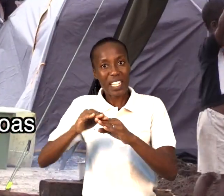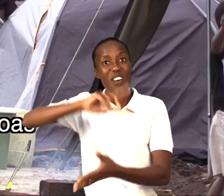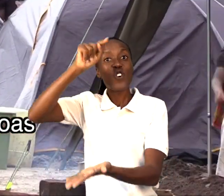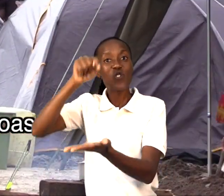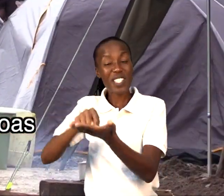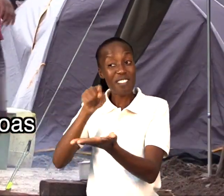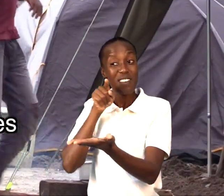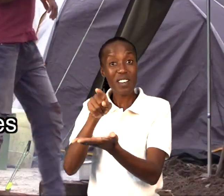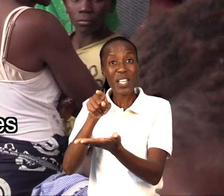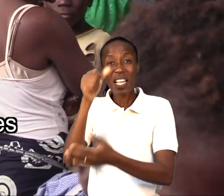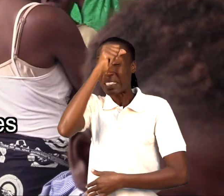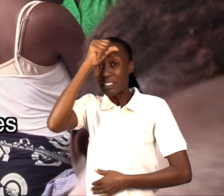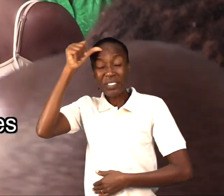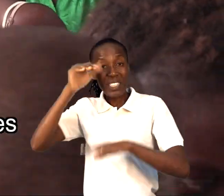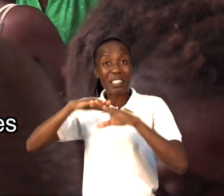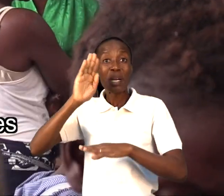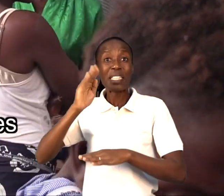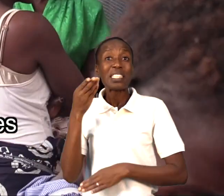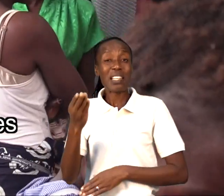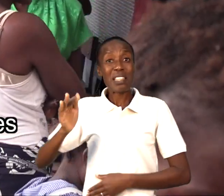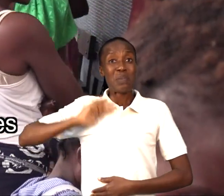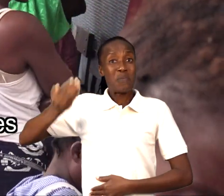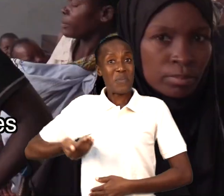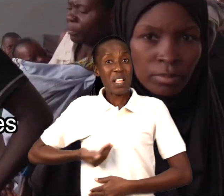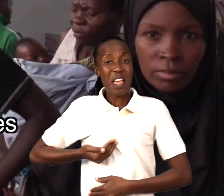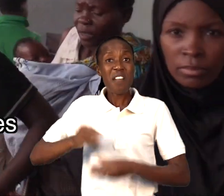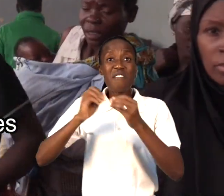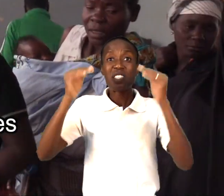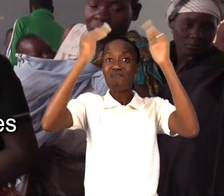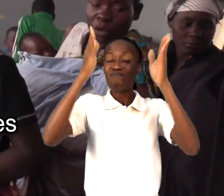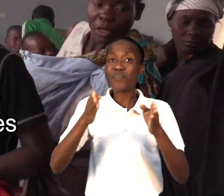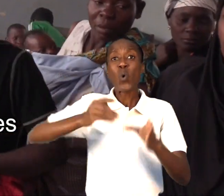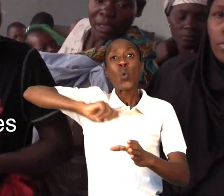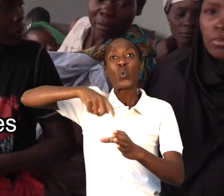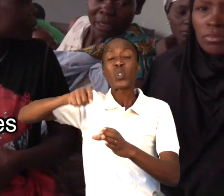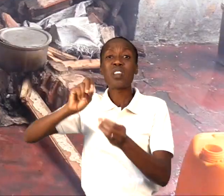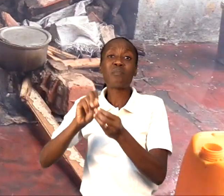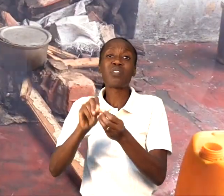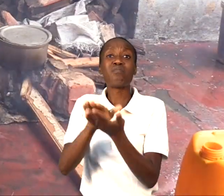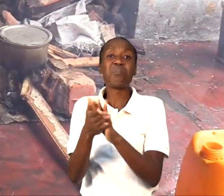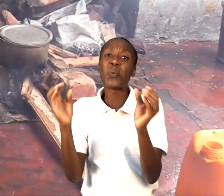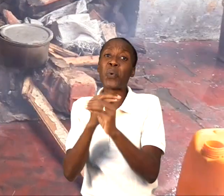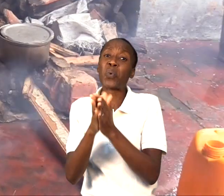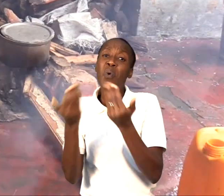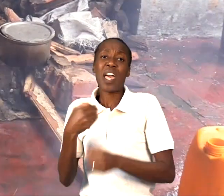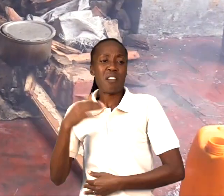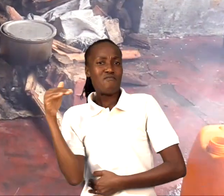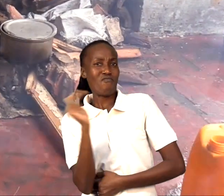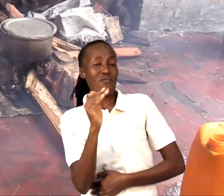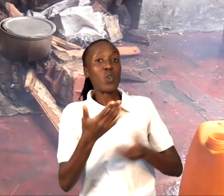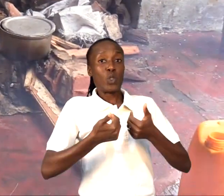estavam acomodadas. E eu me lembro que no mesmo centro, uma das dificuldades é que aquelas mamanas não tinham uma cozinha